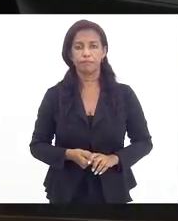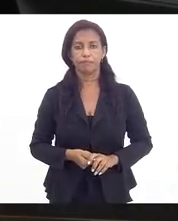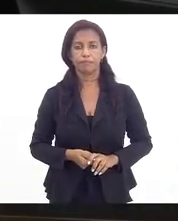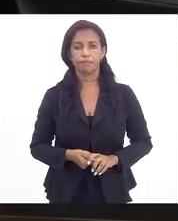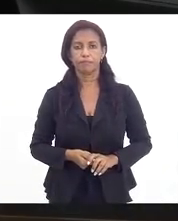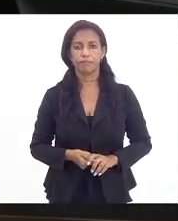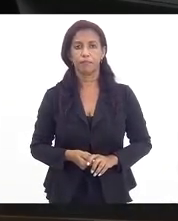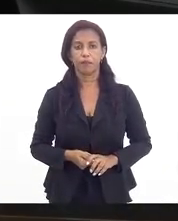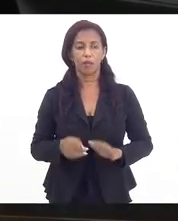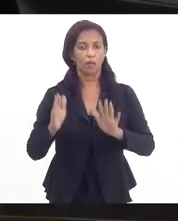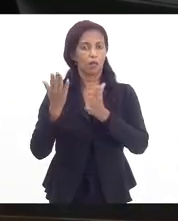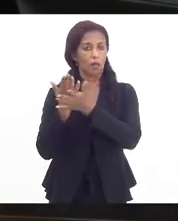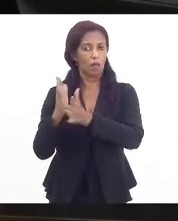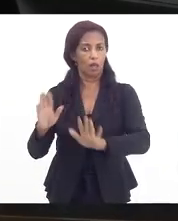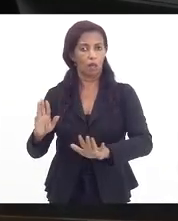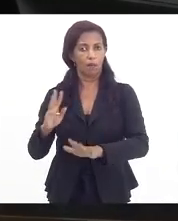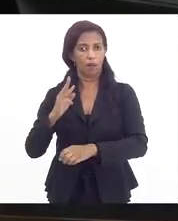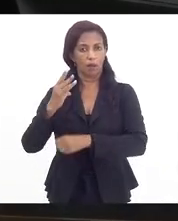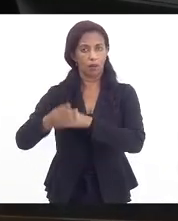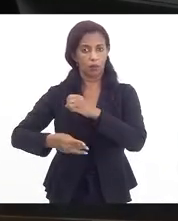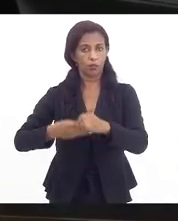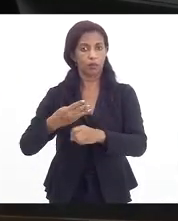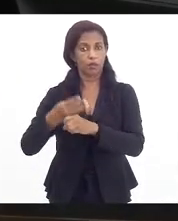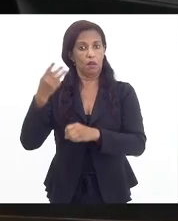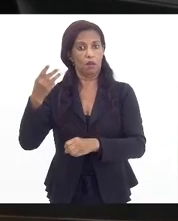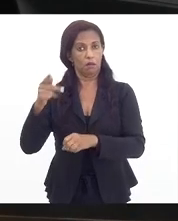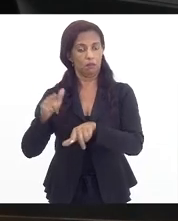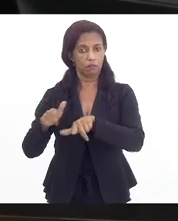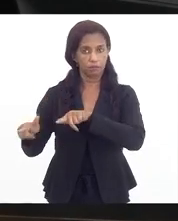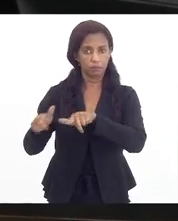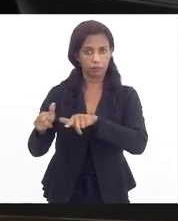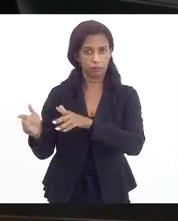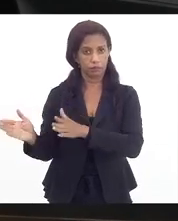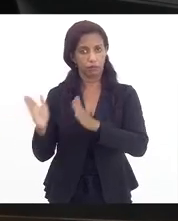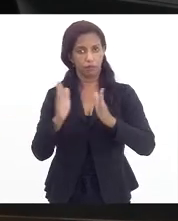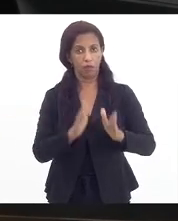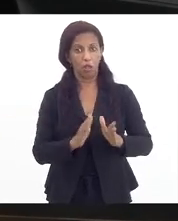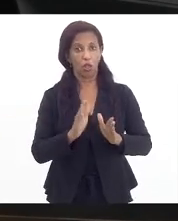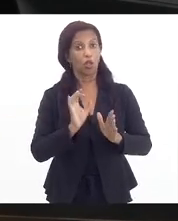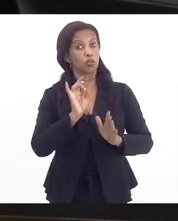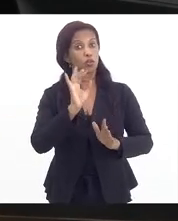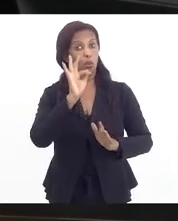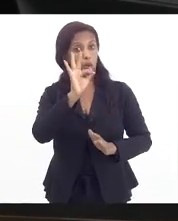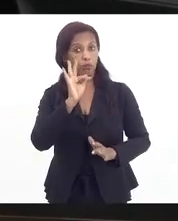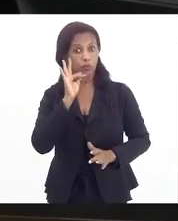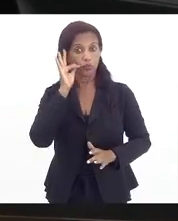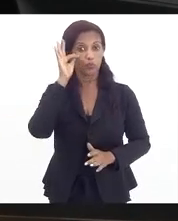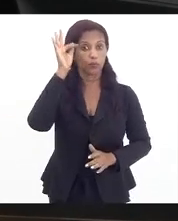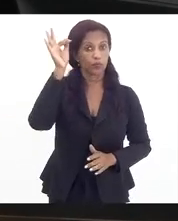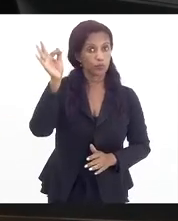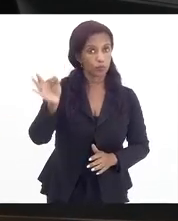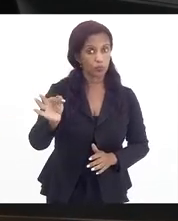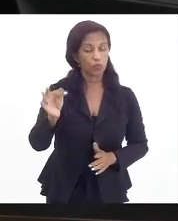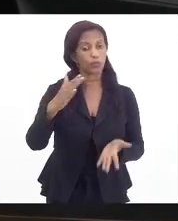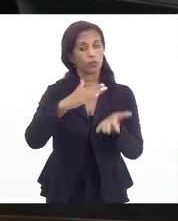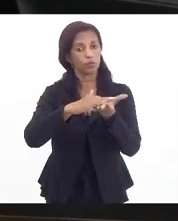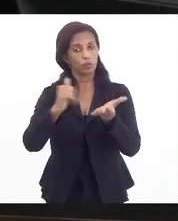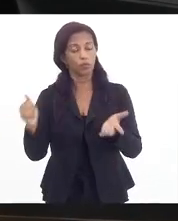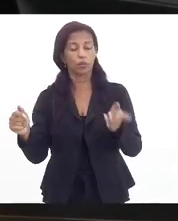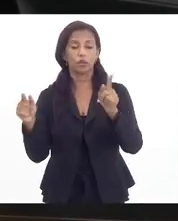fim do triênio por volta aos servidores passa só para os futuros e também